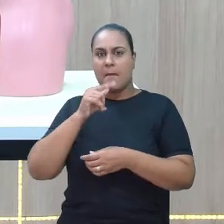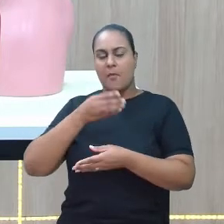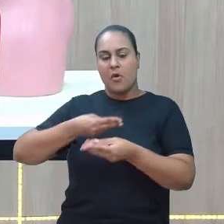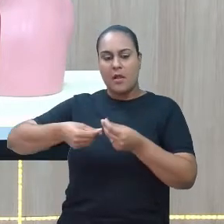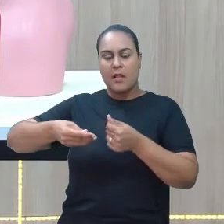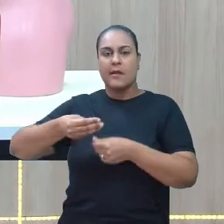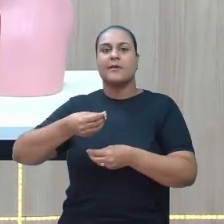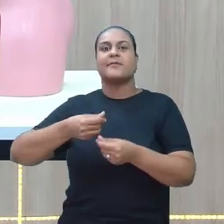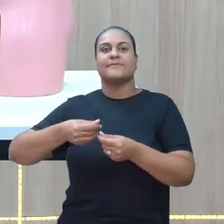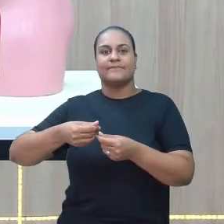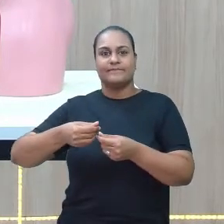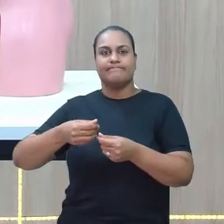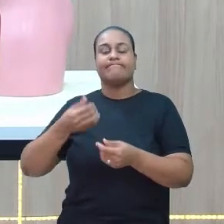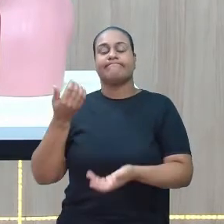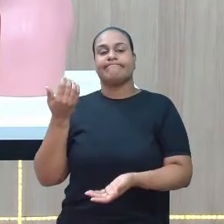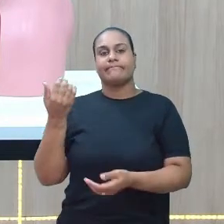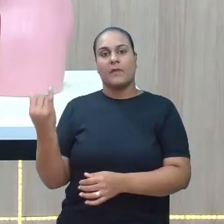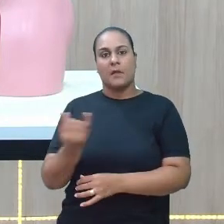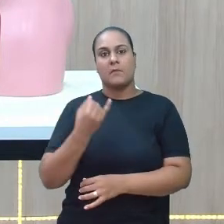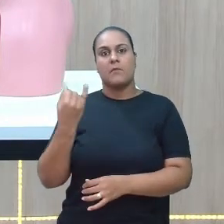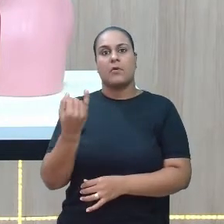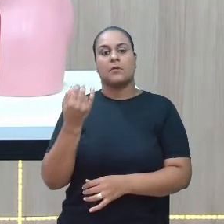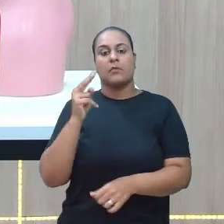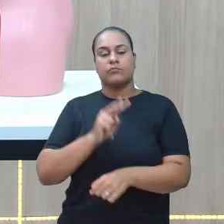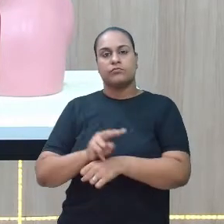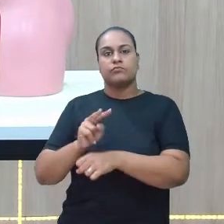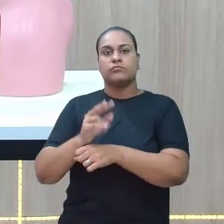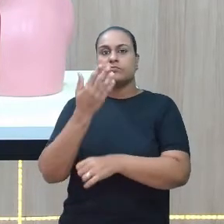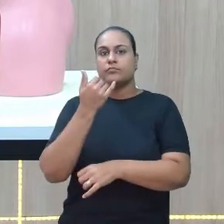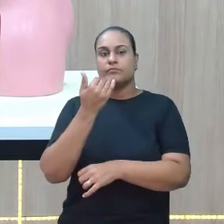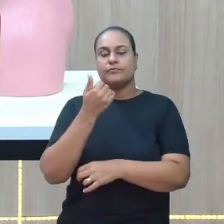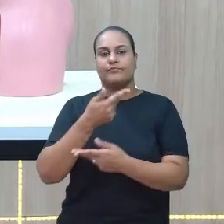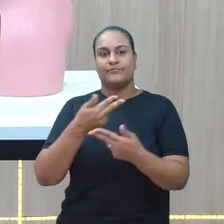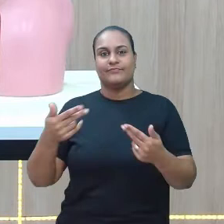é importante o cuidado na alimentação.